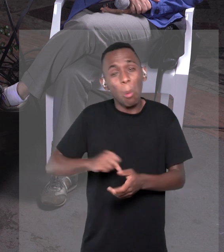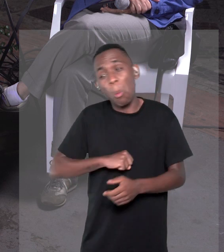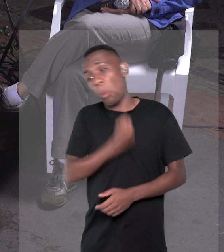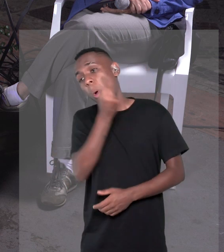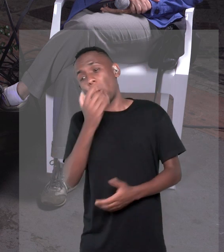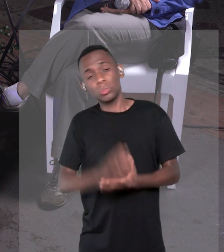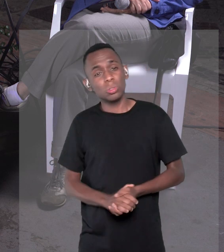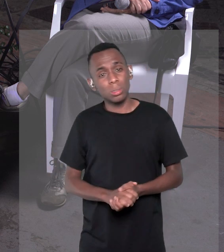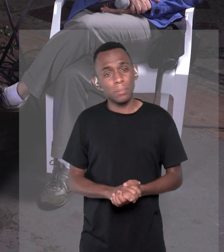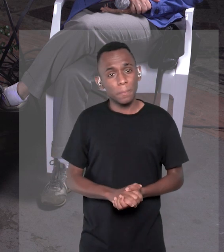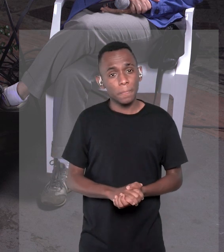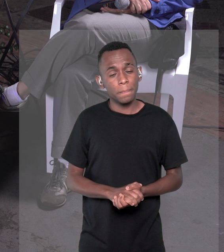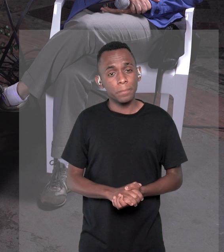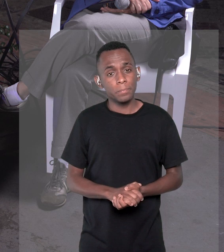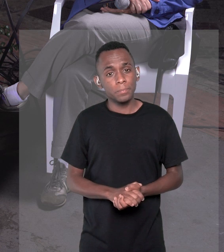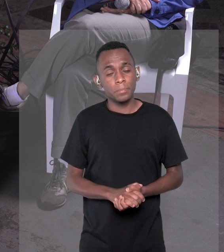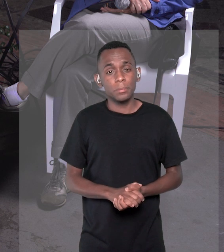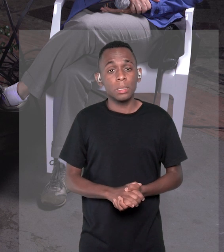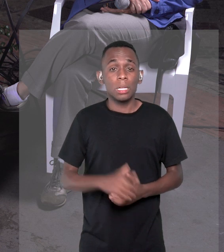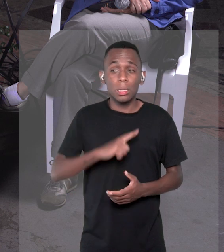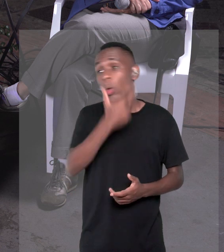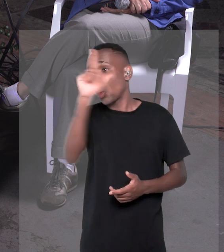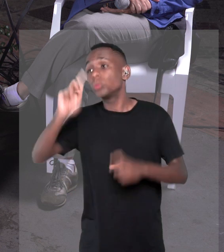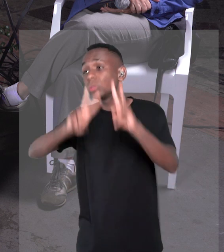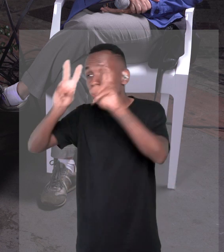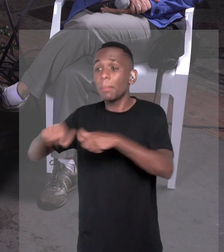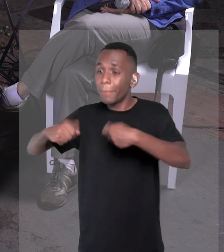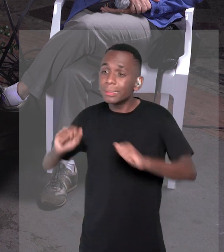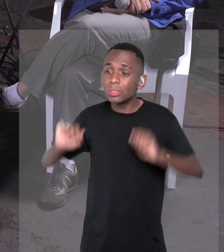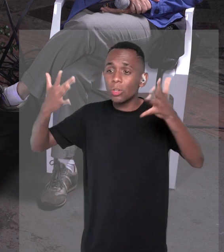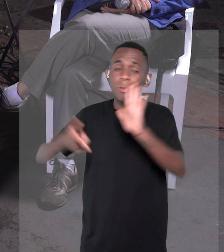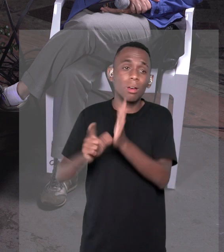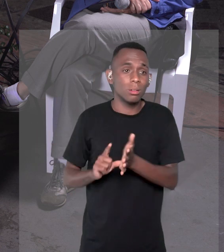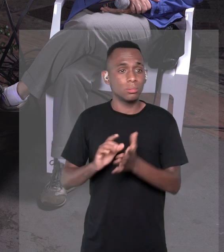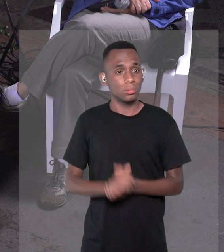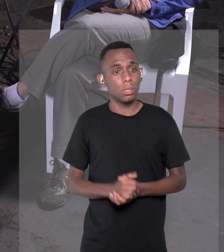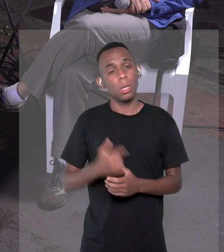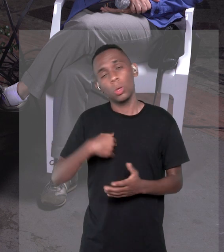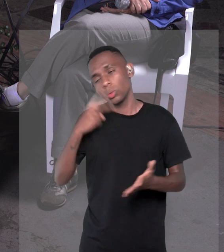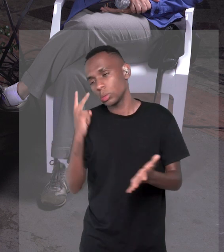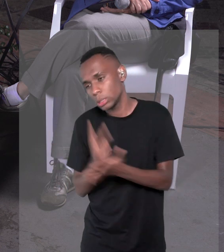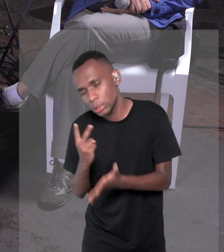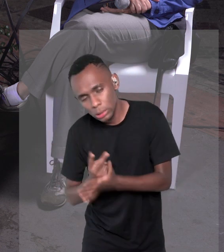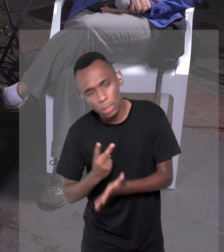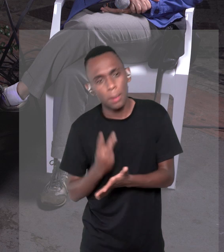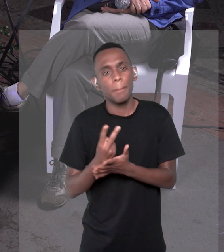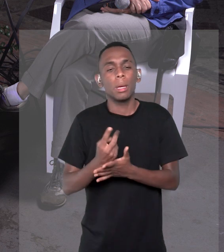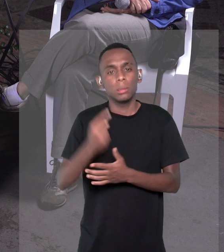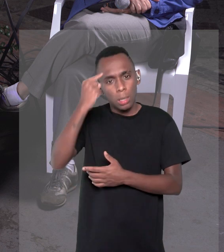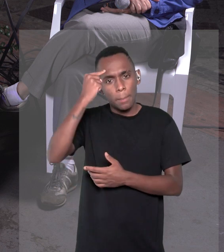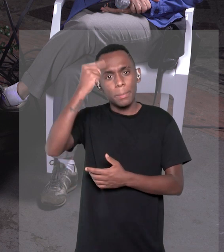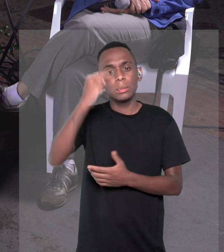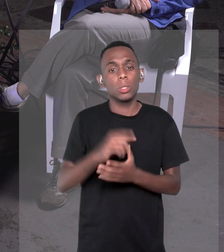fosse, que ganhasse, que não vai fazer o ódio na sua casa por causa de ninguém. Então, para que plantar o ódio? Para